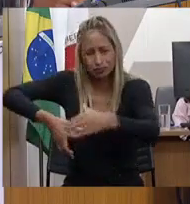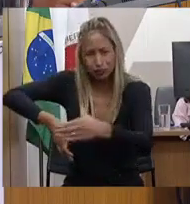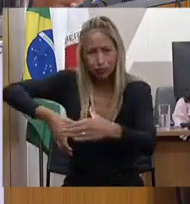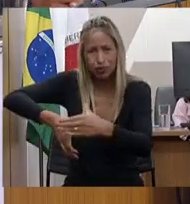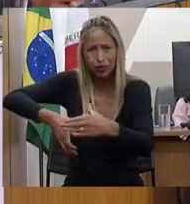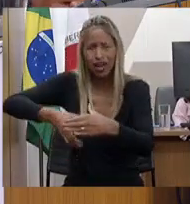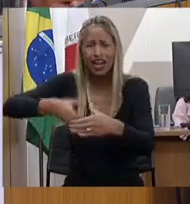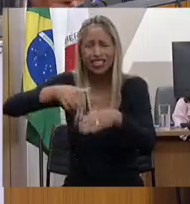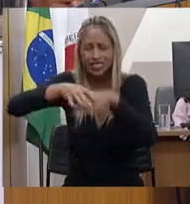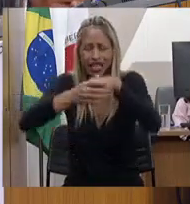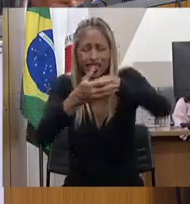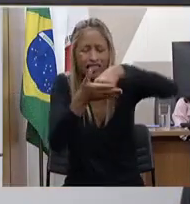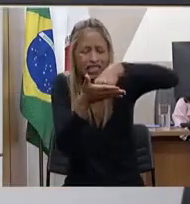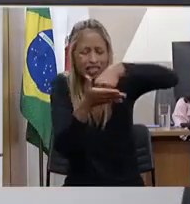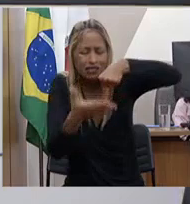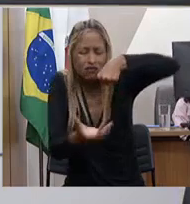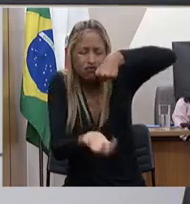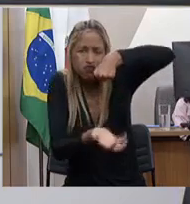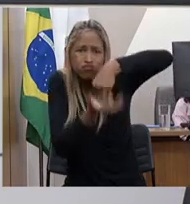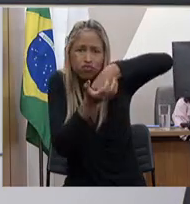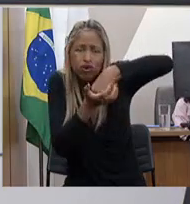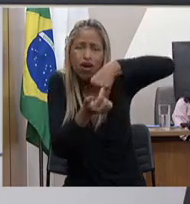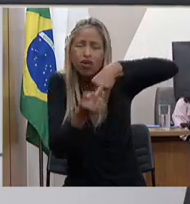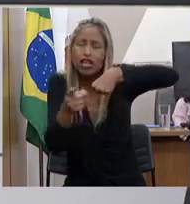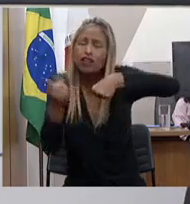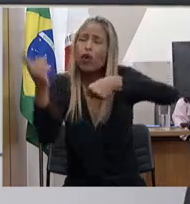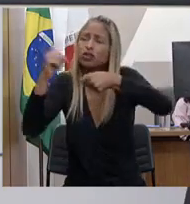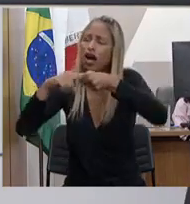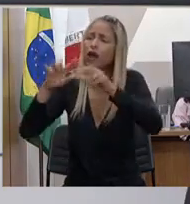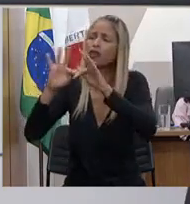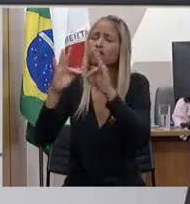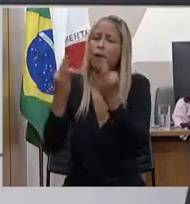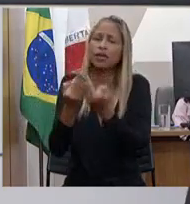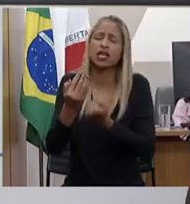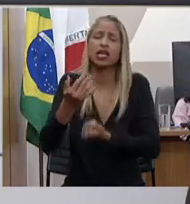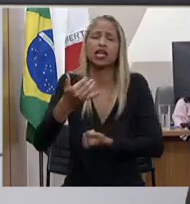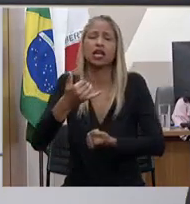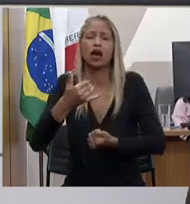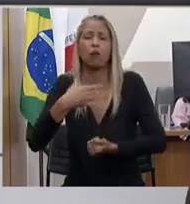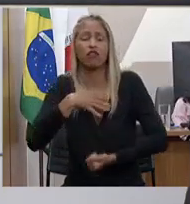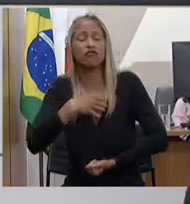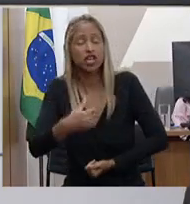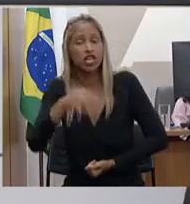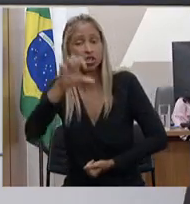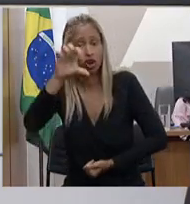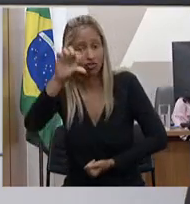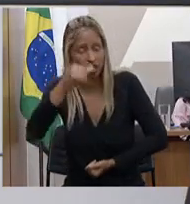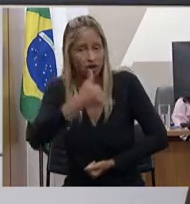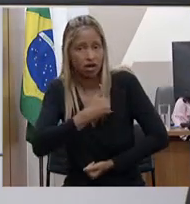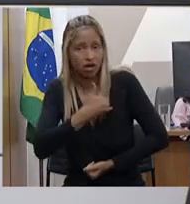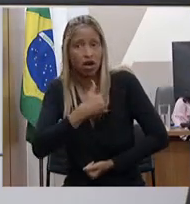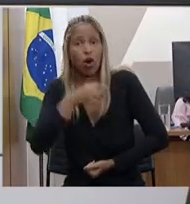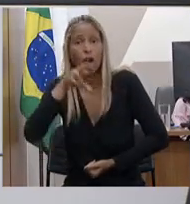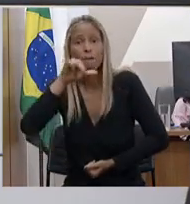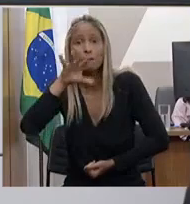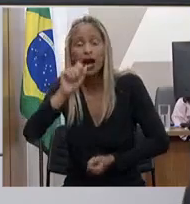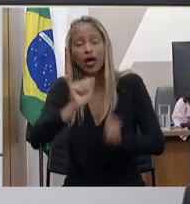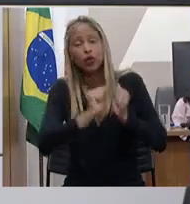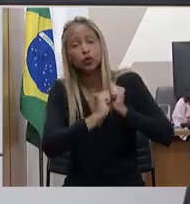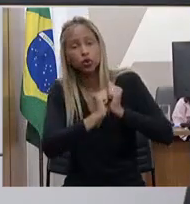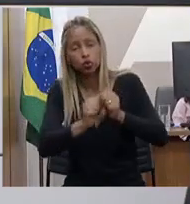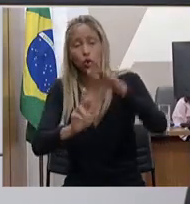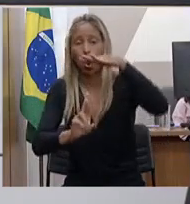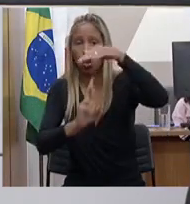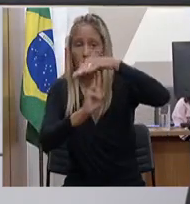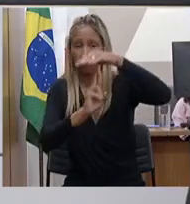tem que criar um calo né ali naquele local para poder preciso voltar para casa para ver minha família ele tinha uma filha de nove anos na época e o Mário foi comigo para levar o companheiro na